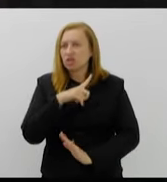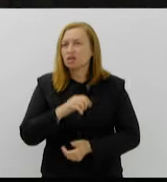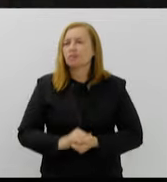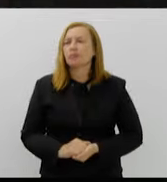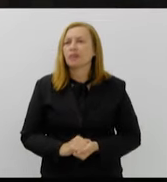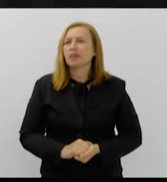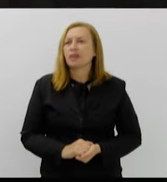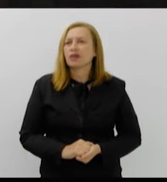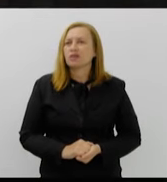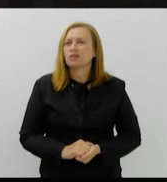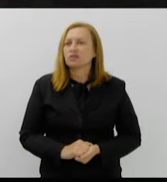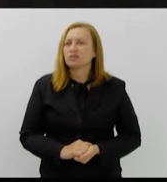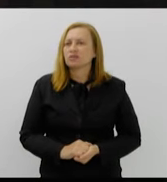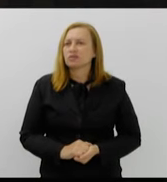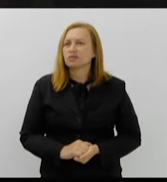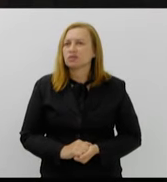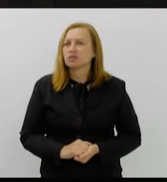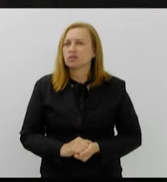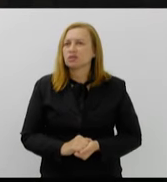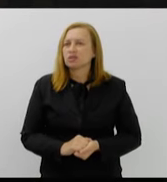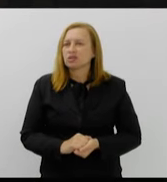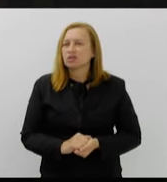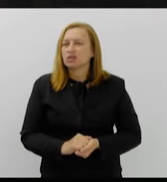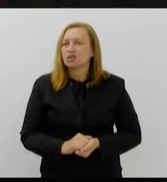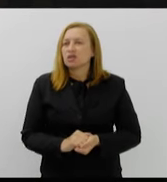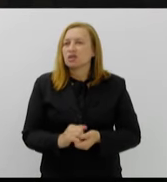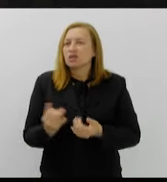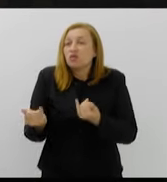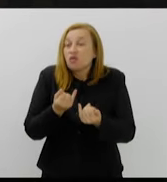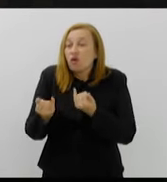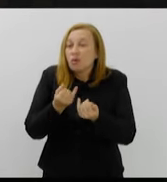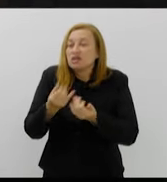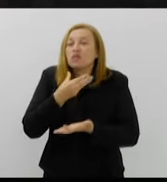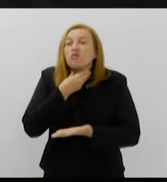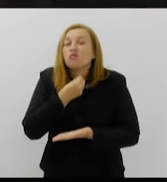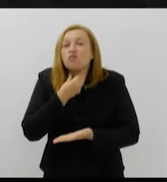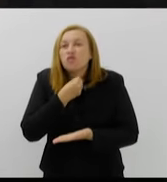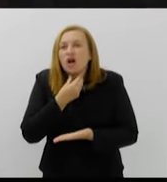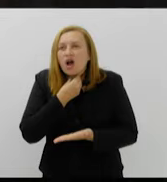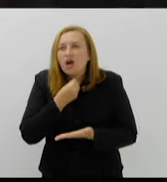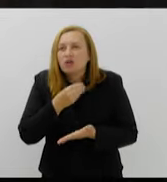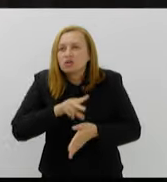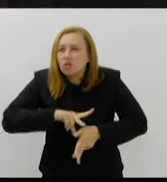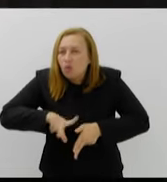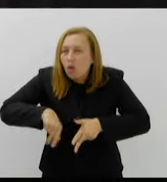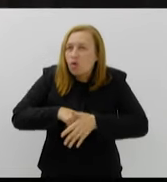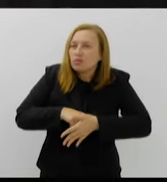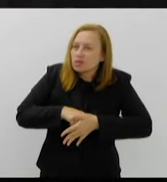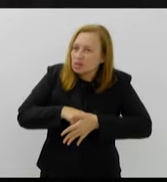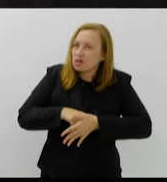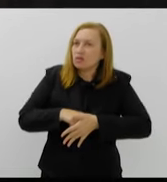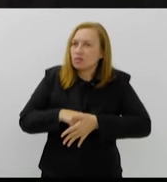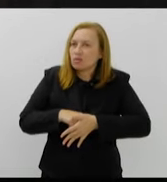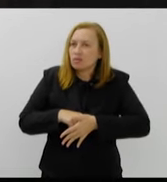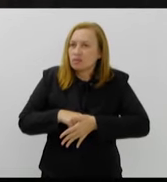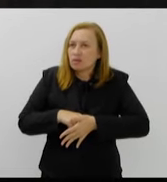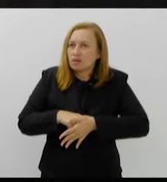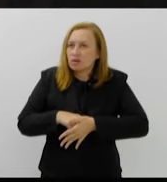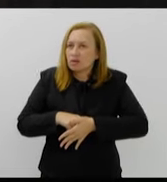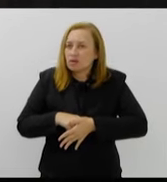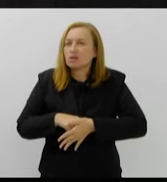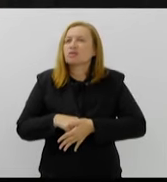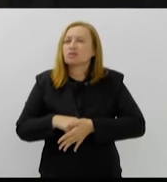estão inserção de dados falsos em sistema de informação concussão corrupção ativa corrupção passiva Associação